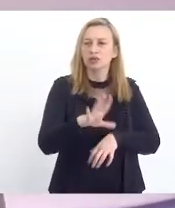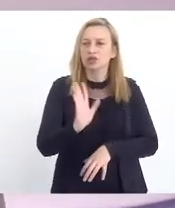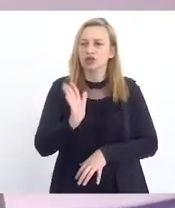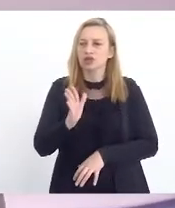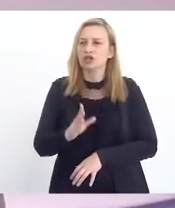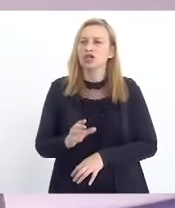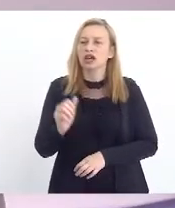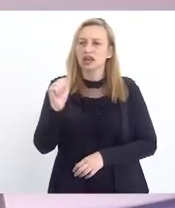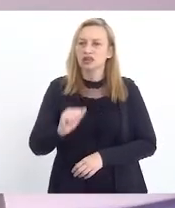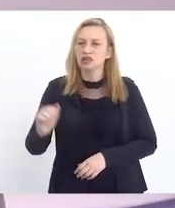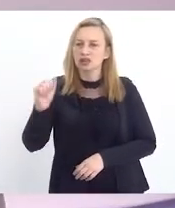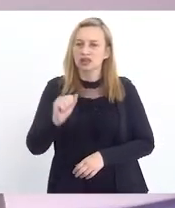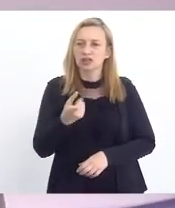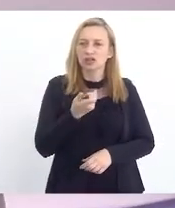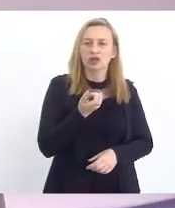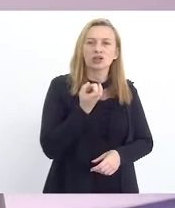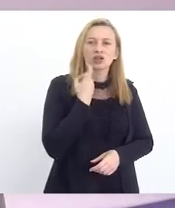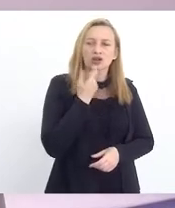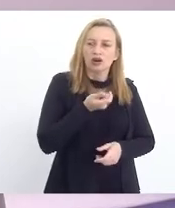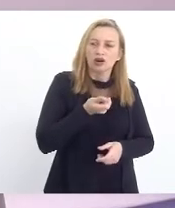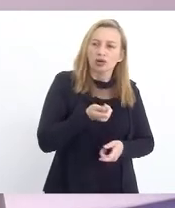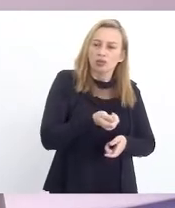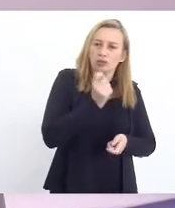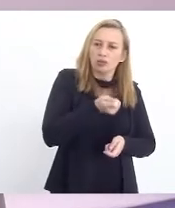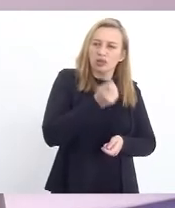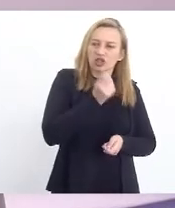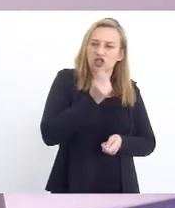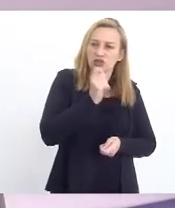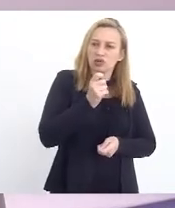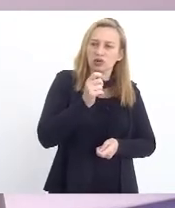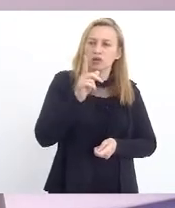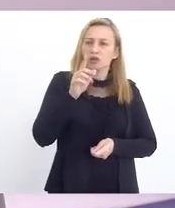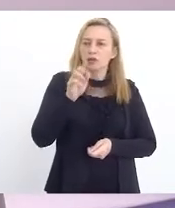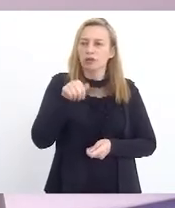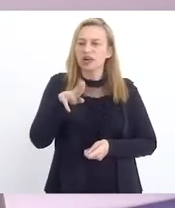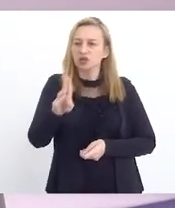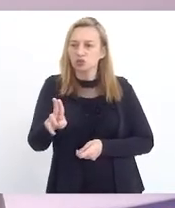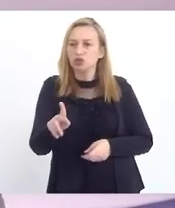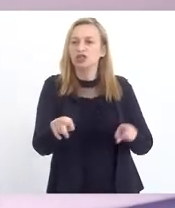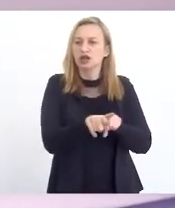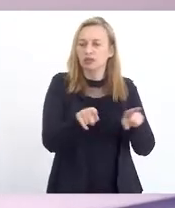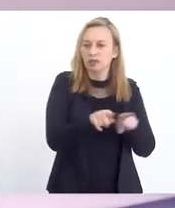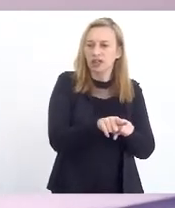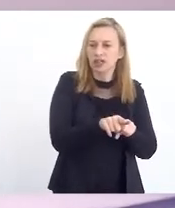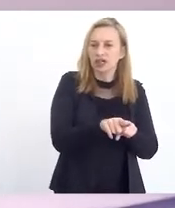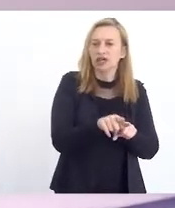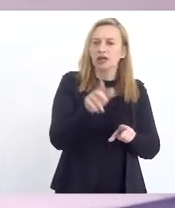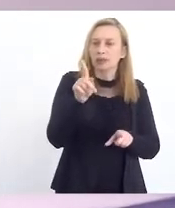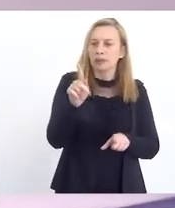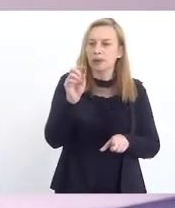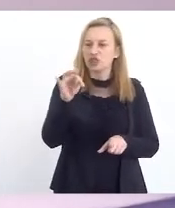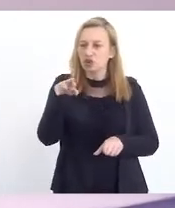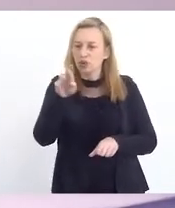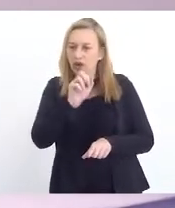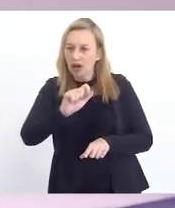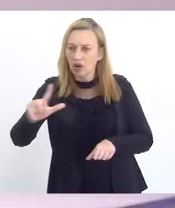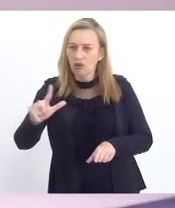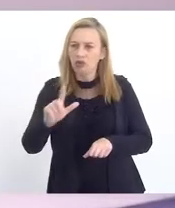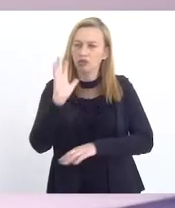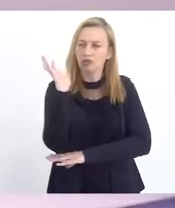a Associação dos Pescadores do Guandu e também a Pastoral do Meio Ambiente e Ecologia Integral da Diocese de Nova Iguaçu.